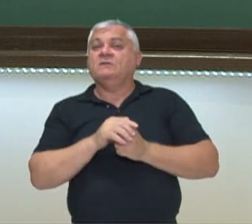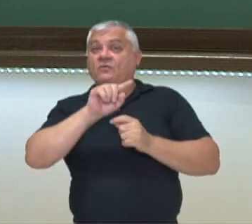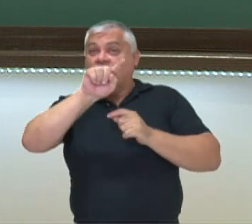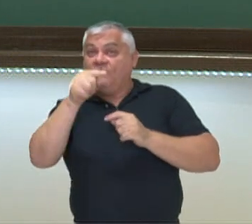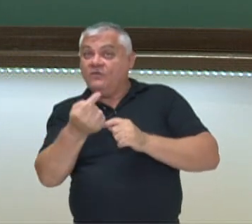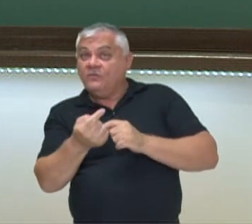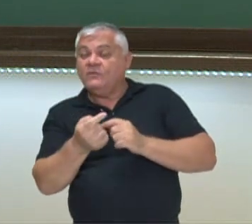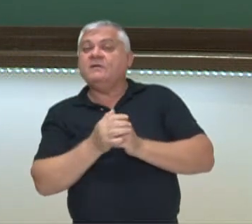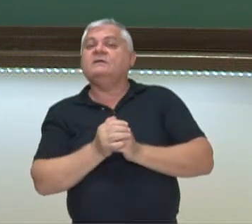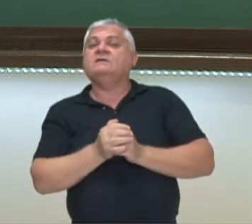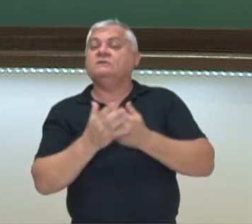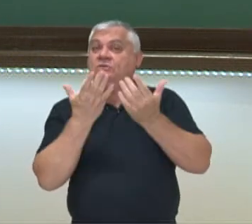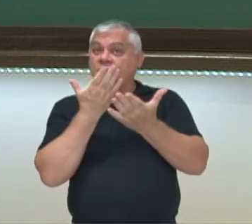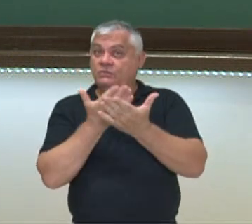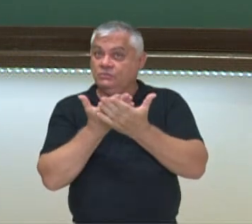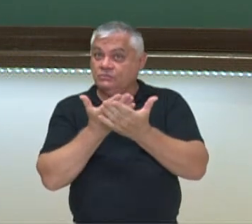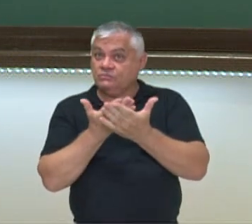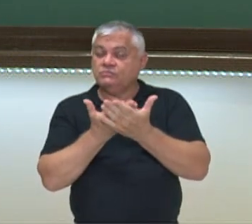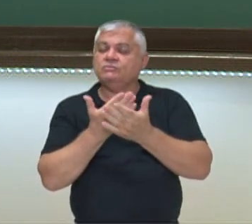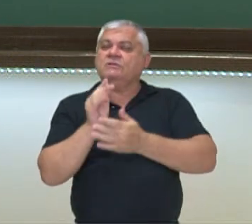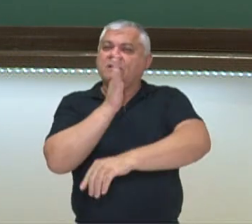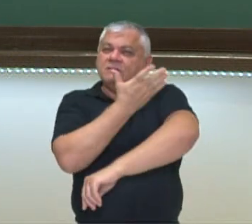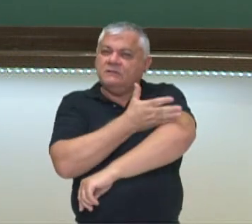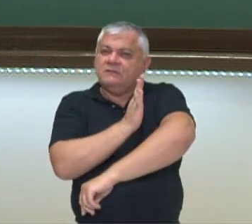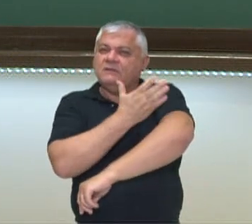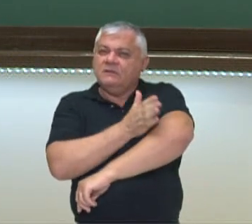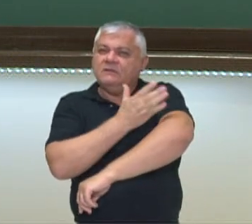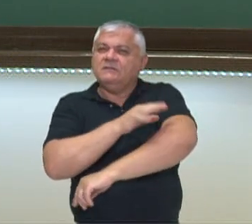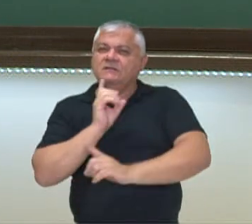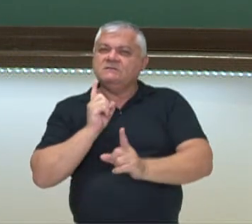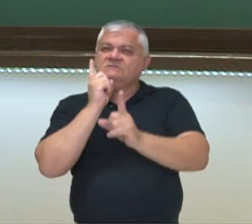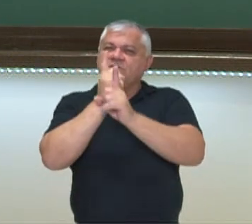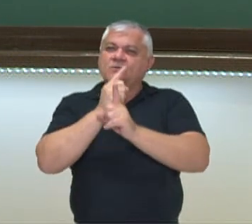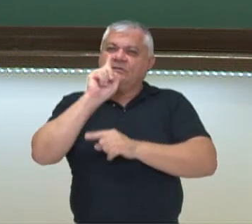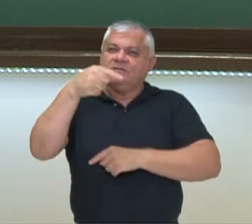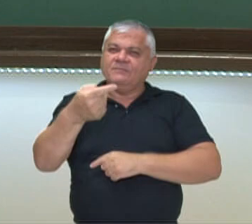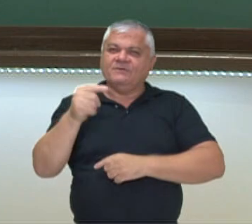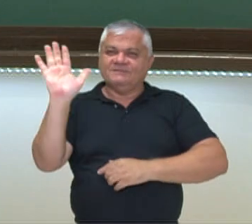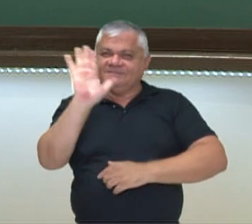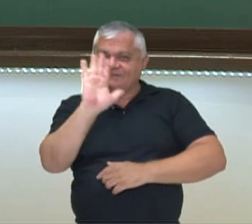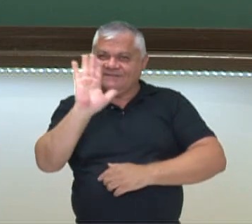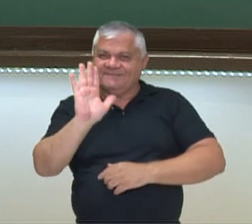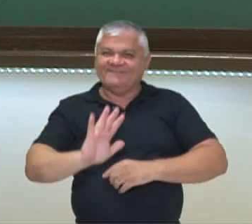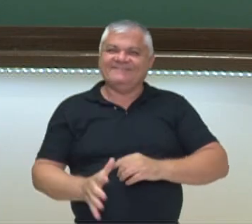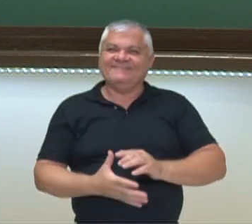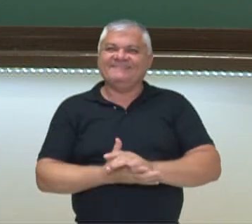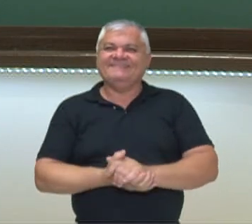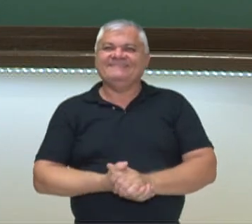Estude direitinho, refaça os exercícios e a gente se encontra numa próxima aula. Até lá!